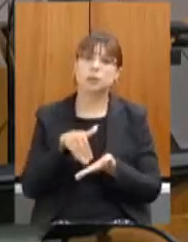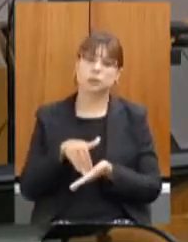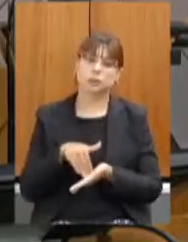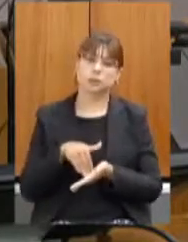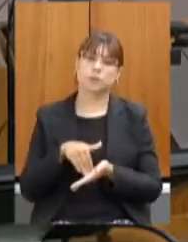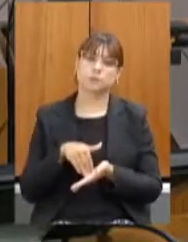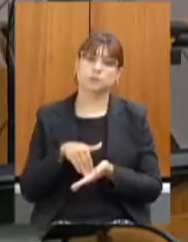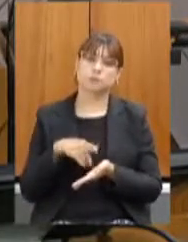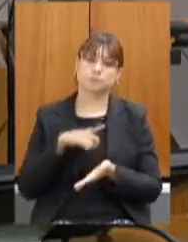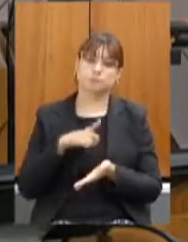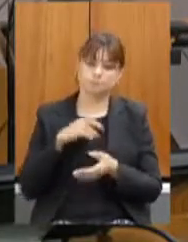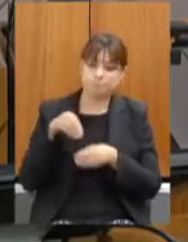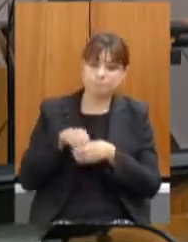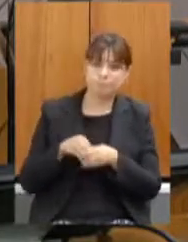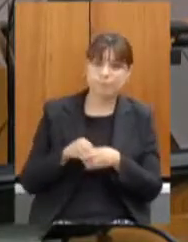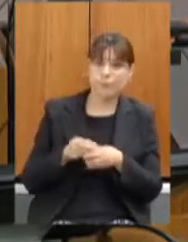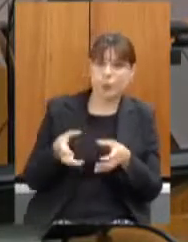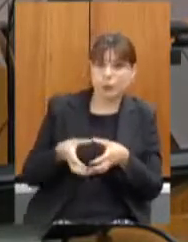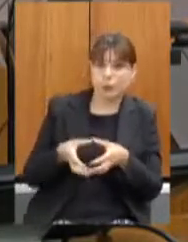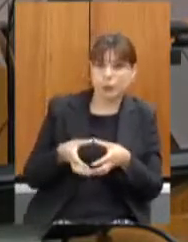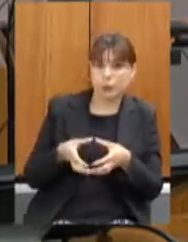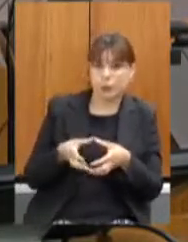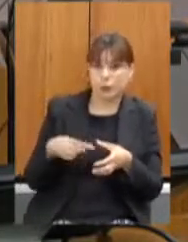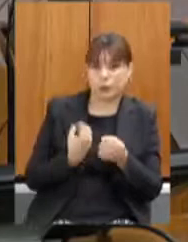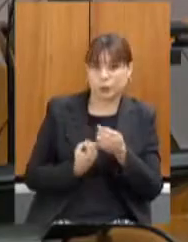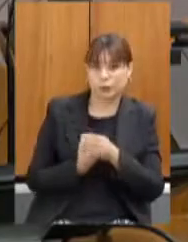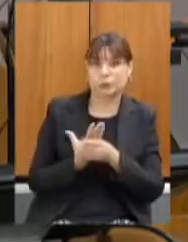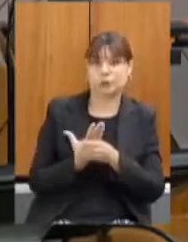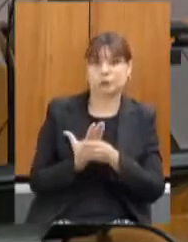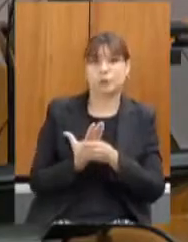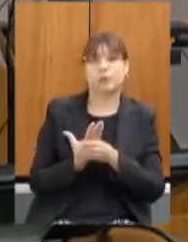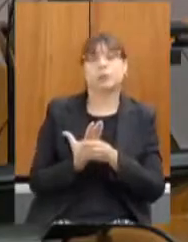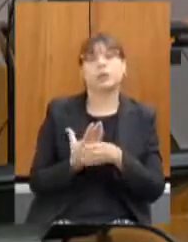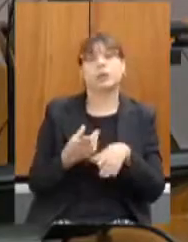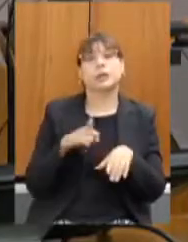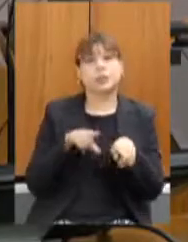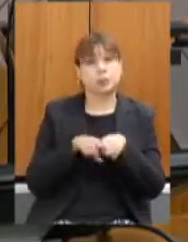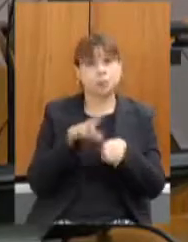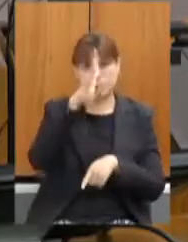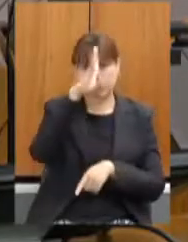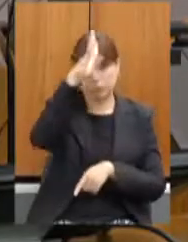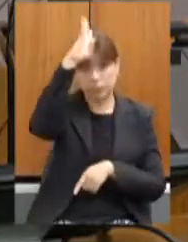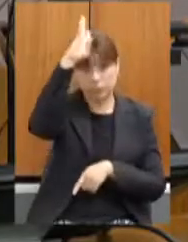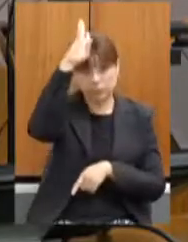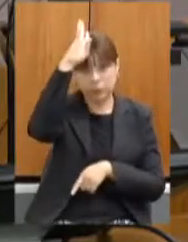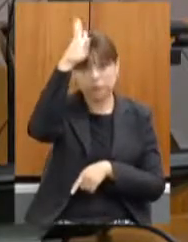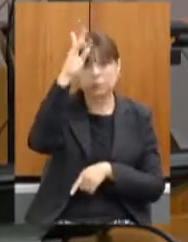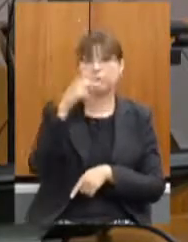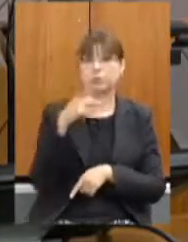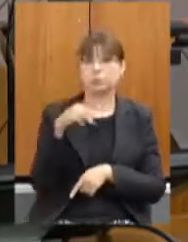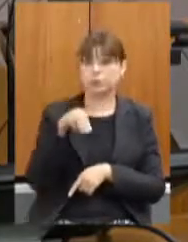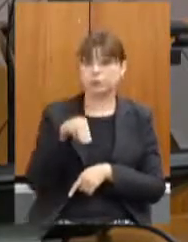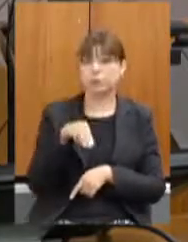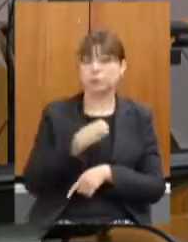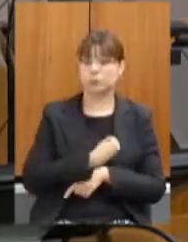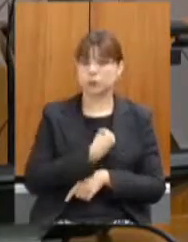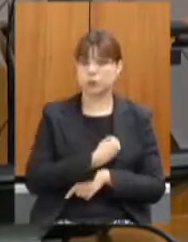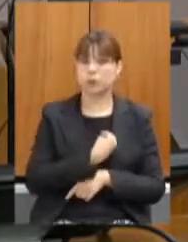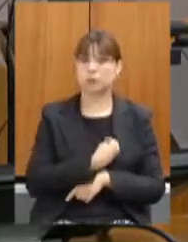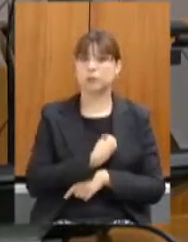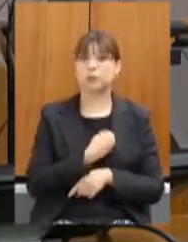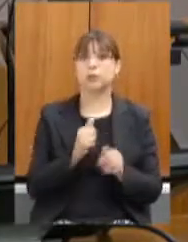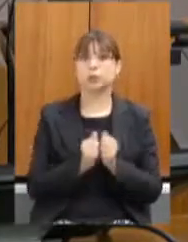comitê que nós temos nós temos inclusive Bombeiros Militares participando do nosso